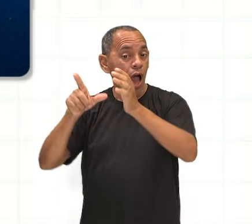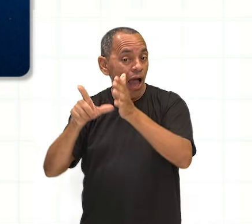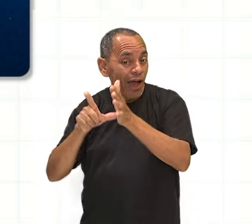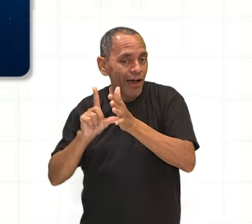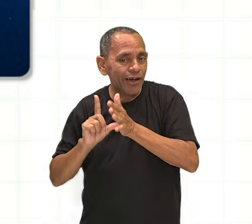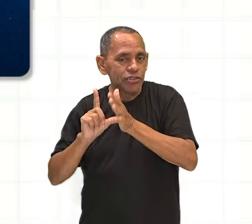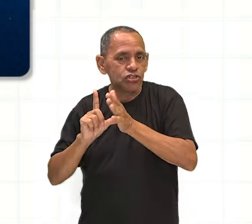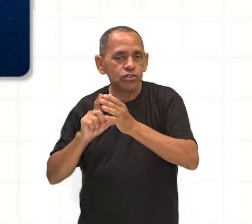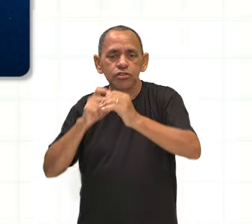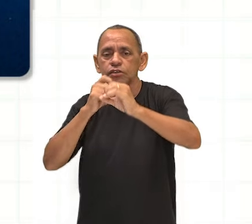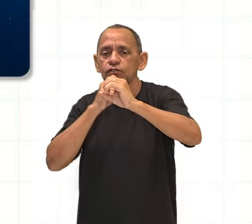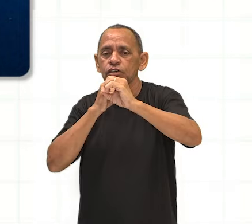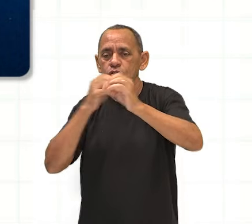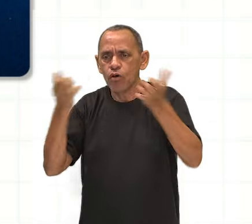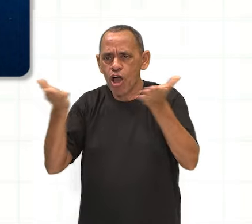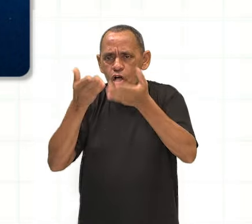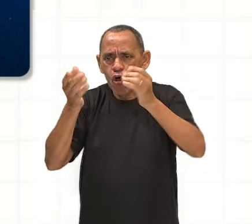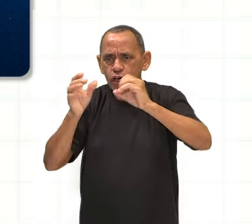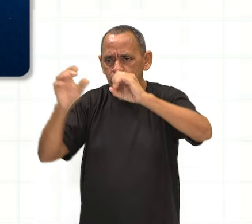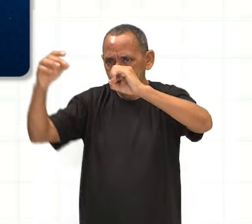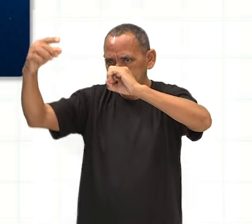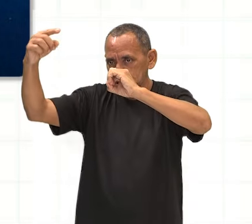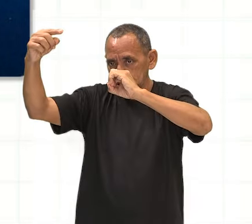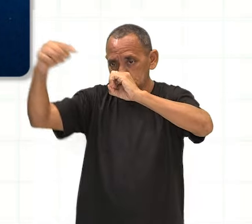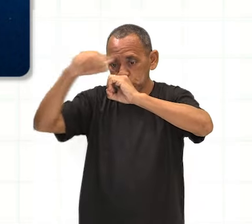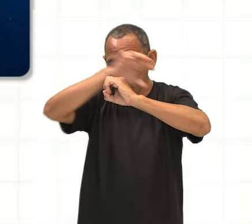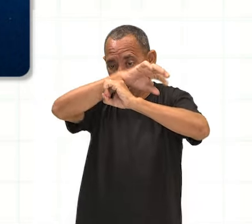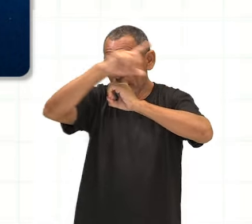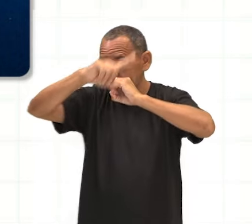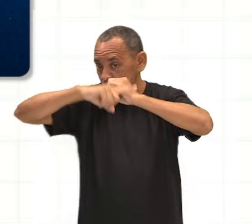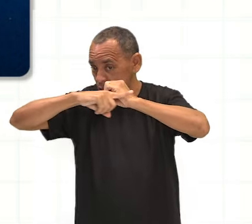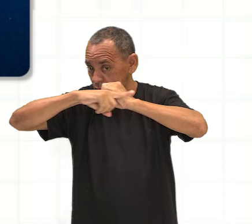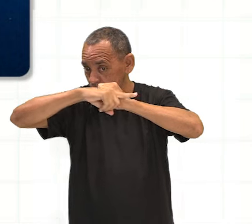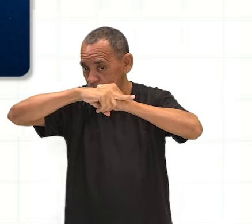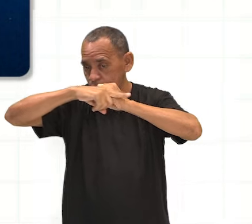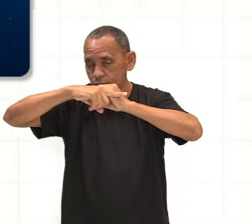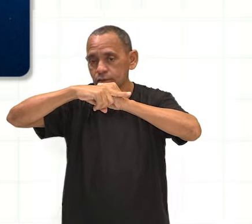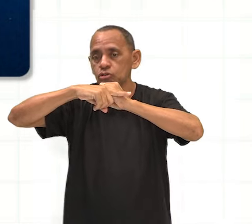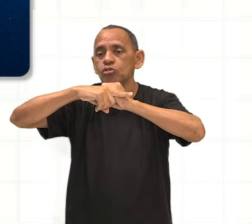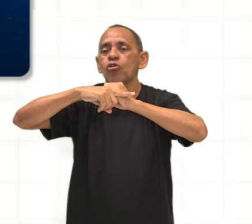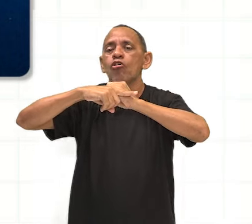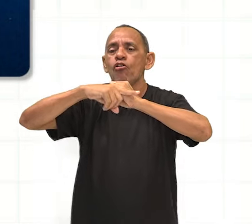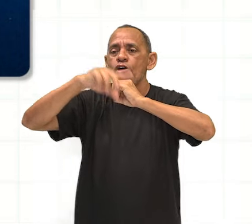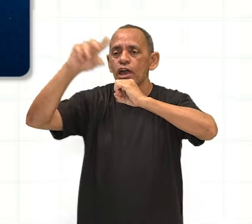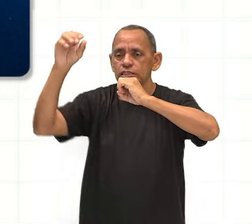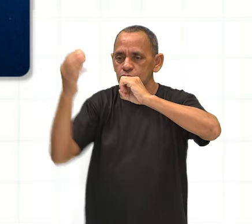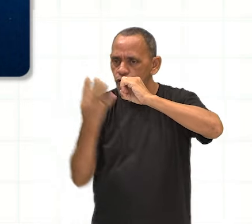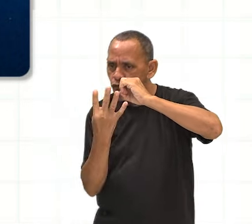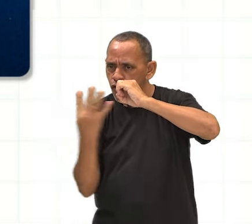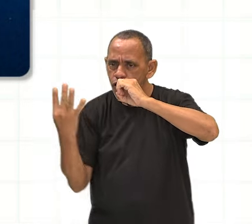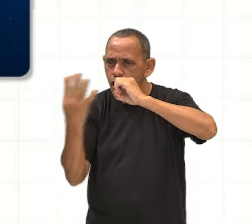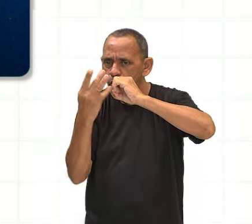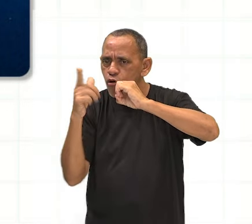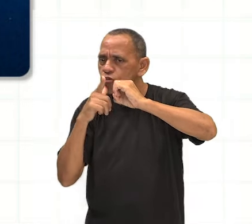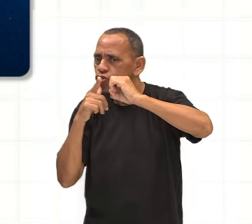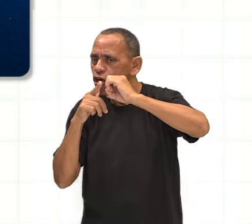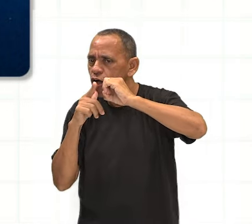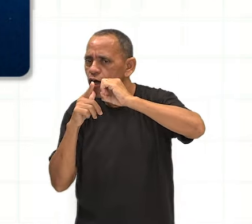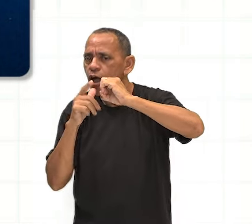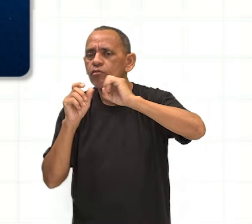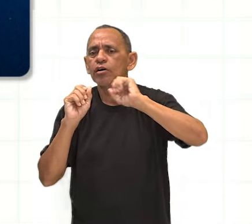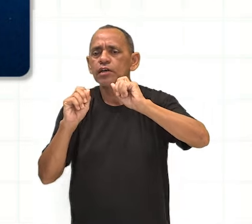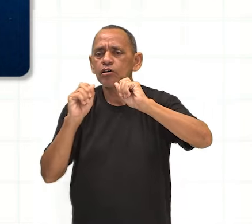e agora eles serão aquecidos. E aí uma vez que eles são aquecidos, esse vapor de água, né,